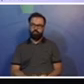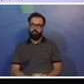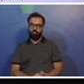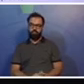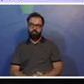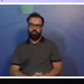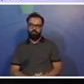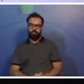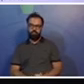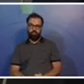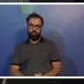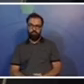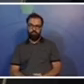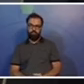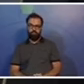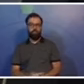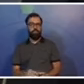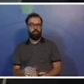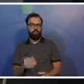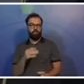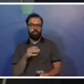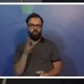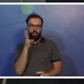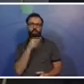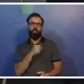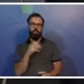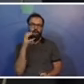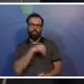lousa. É super rápido, gente.